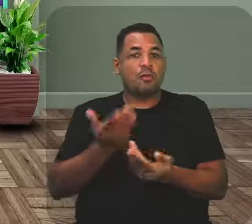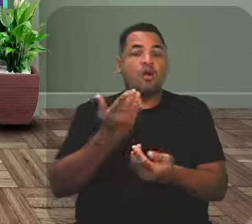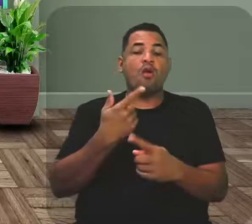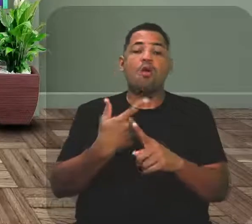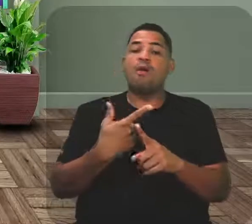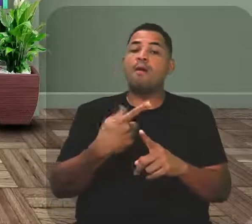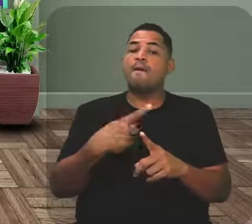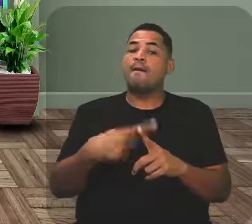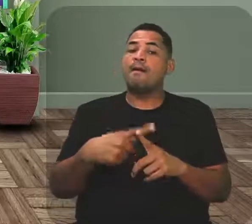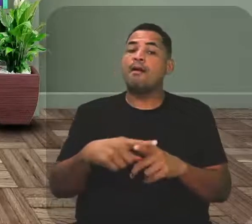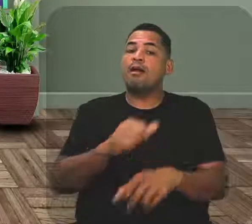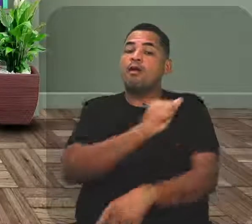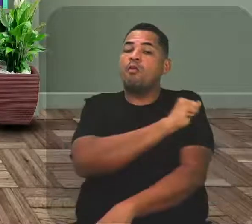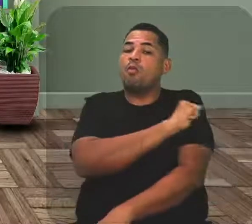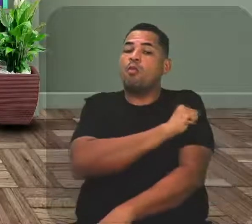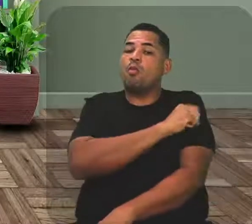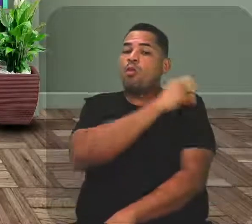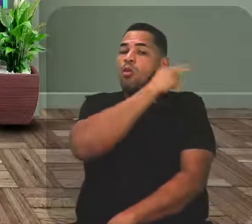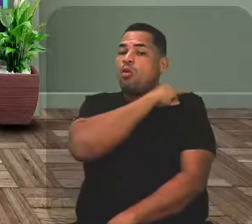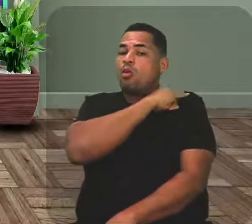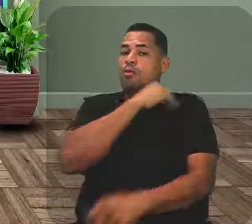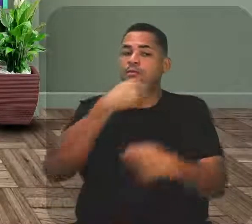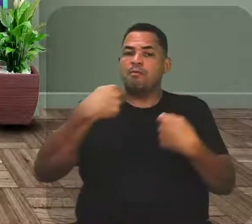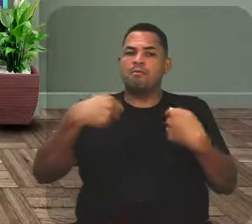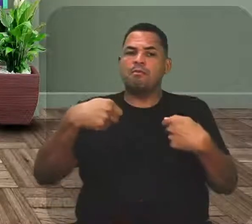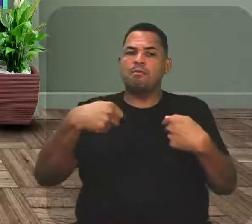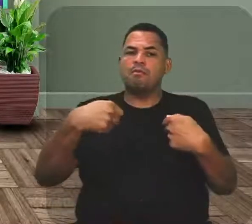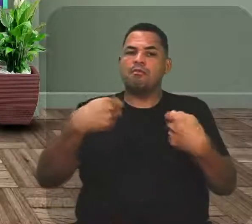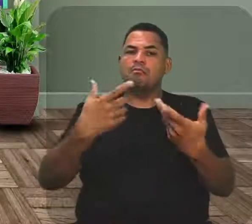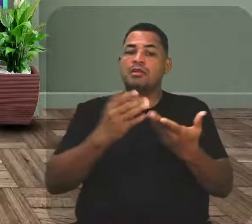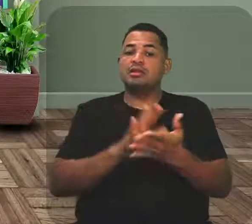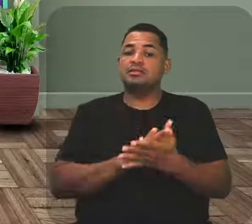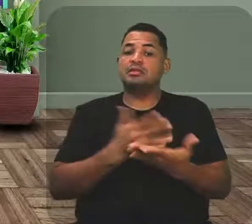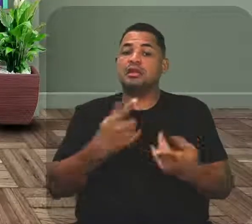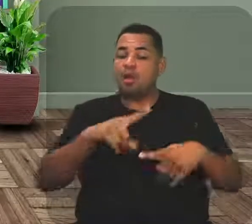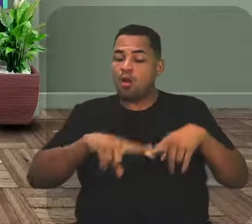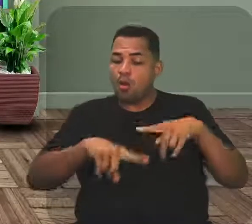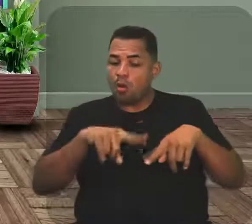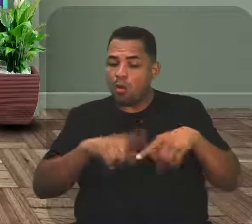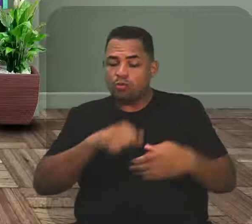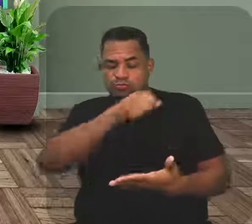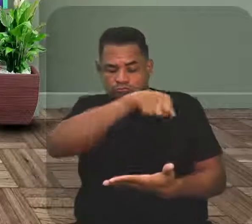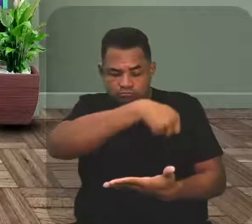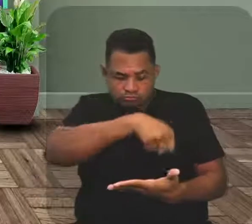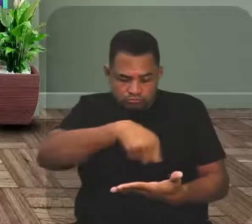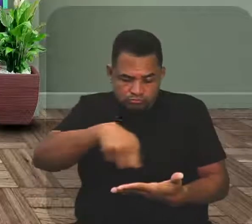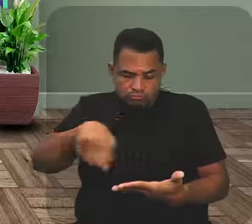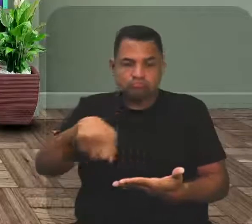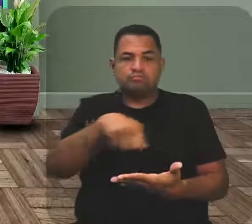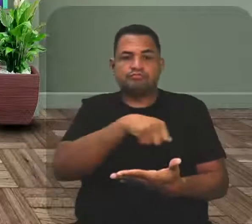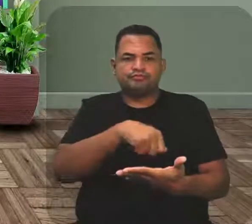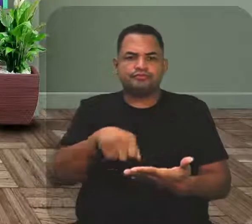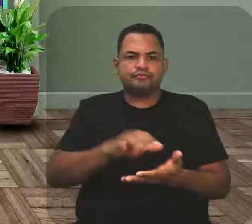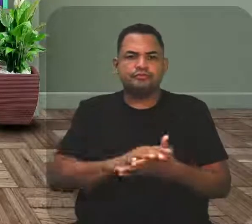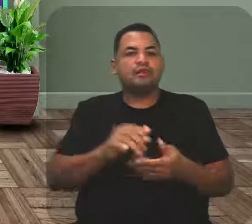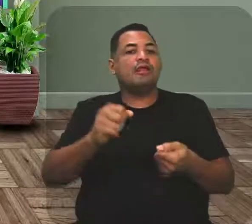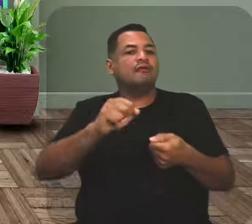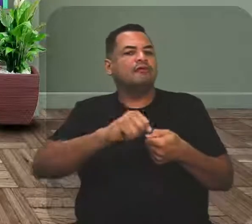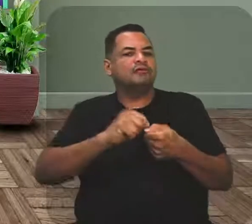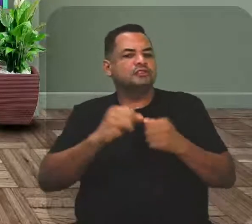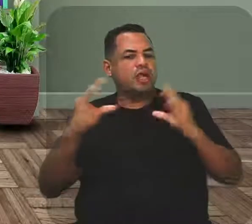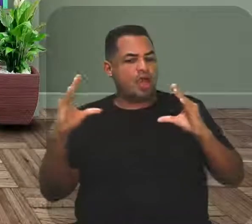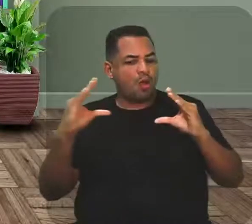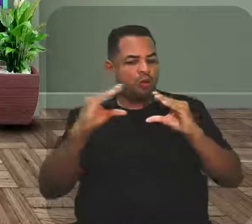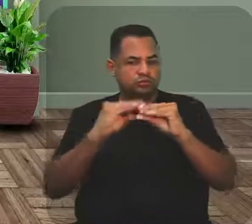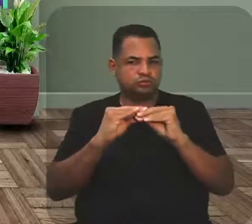estudante terceirão, ele precisa ter o seu recurso, né, de anotação, ou seja, para fazer o seu